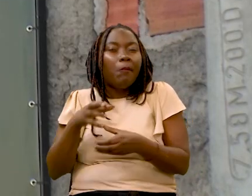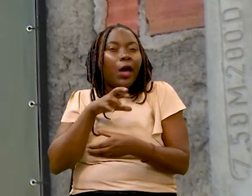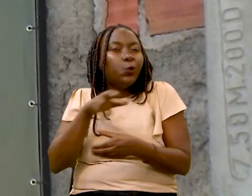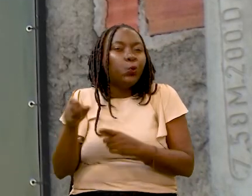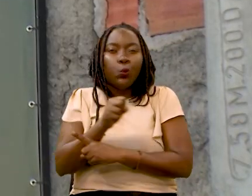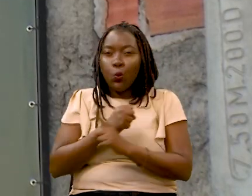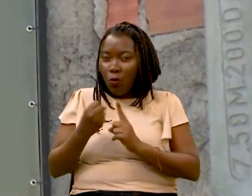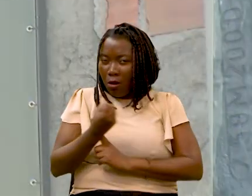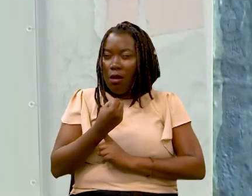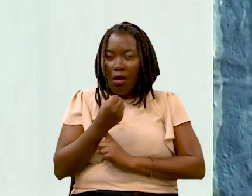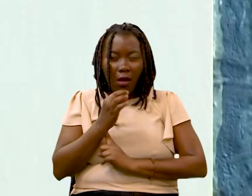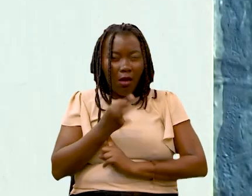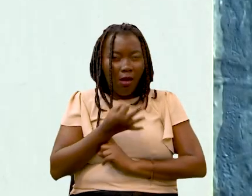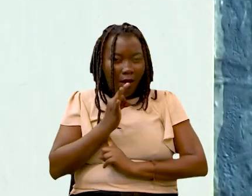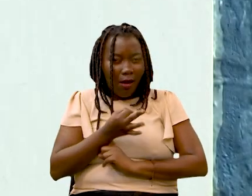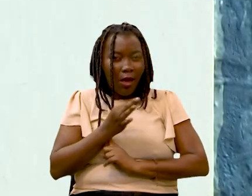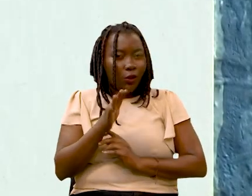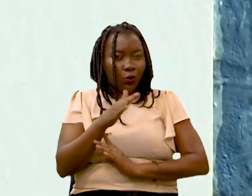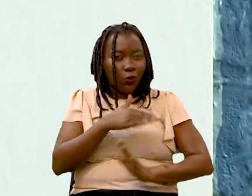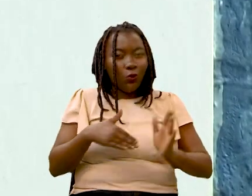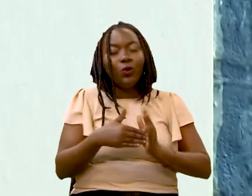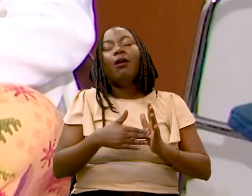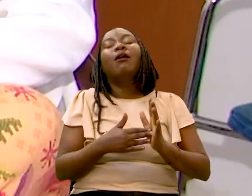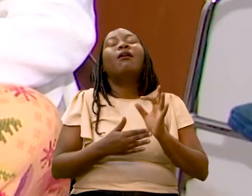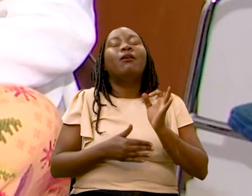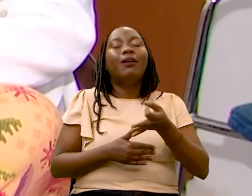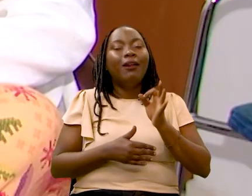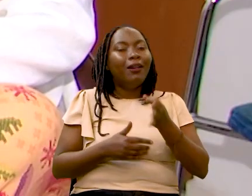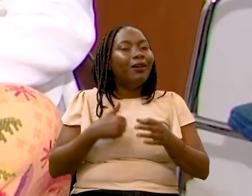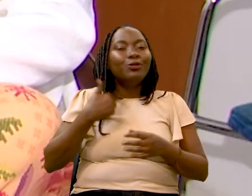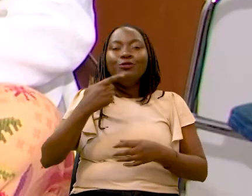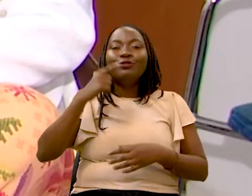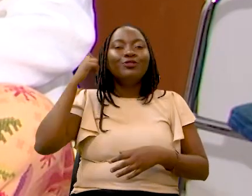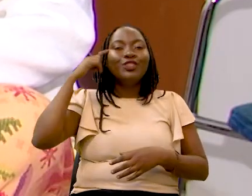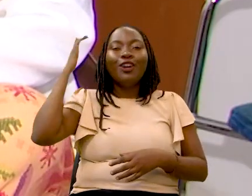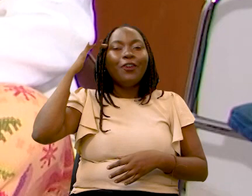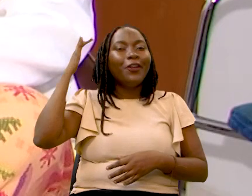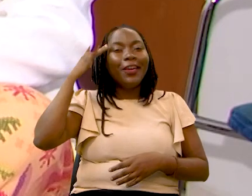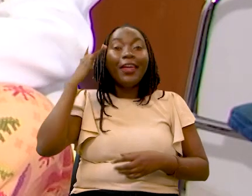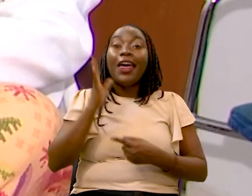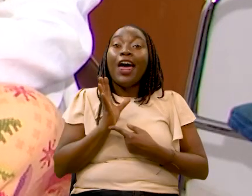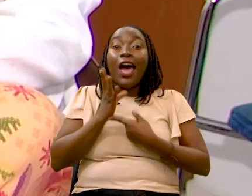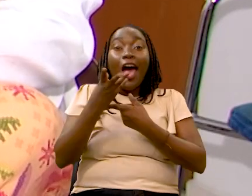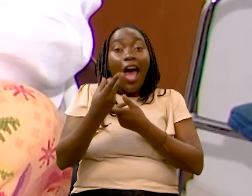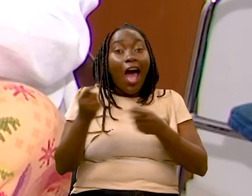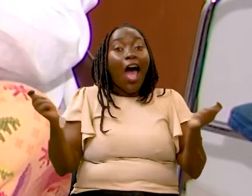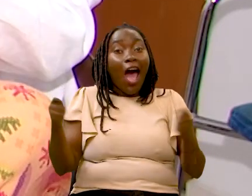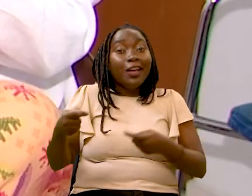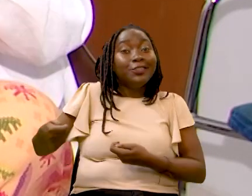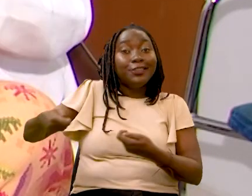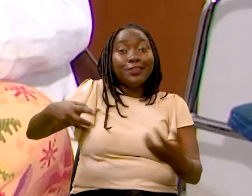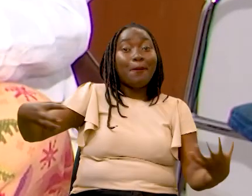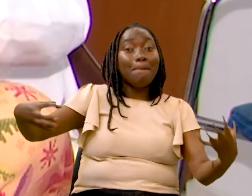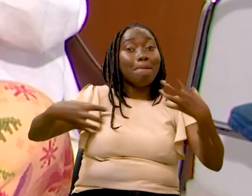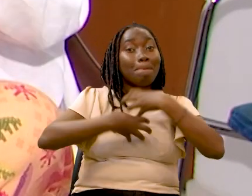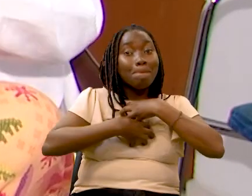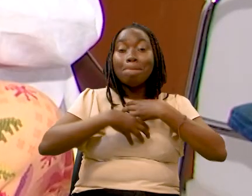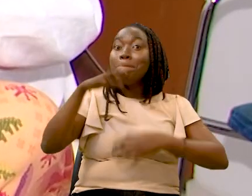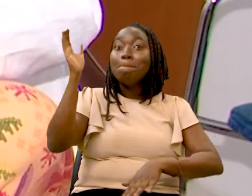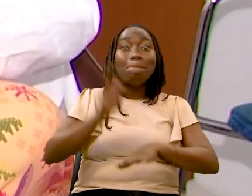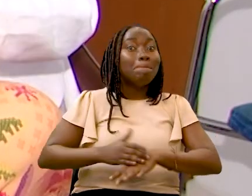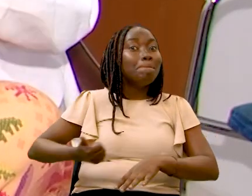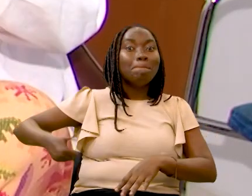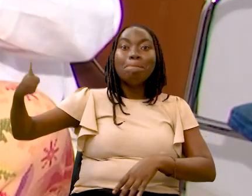não inicialmente uma consciência social, digamos assim, do todo. Do todo. Eu não tinha uma consciência de que a arte